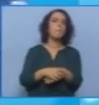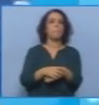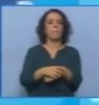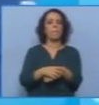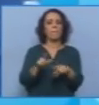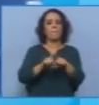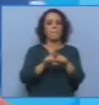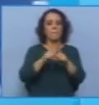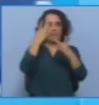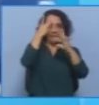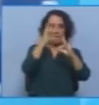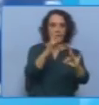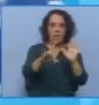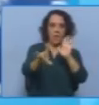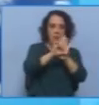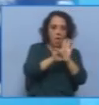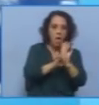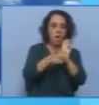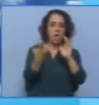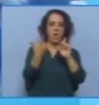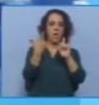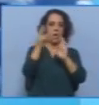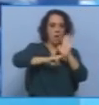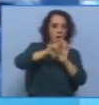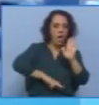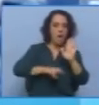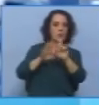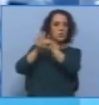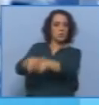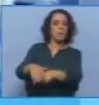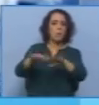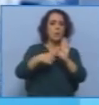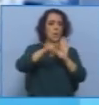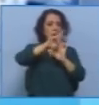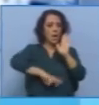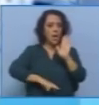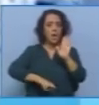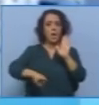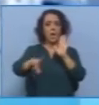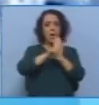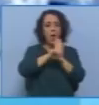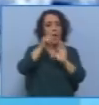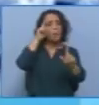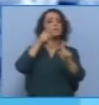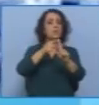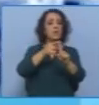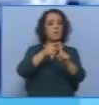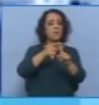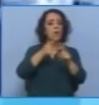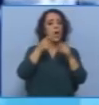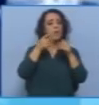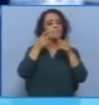se agarram às leis e às regras para discriminar, quando as leis e as regras, aquilo que estão feitas é para ajudar a que nós vivamos bem de acordo com